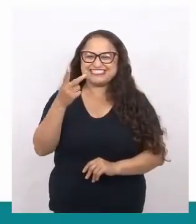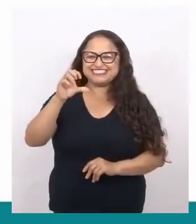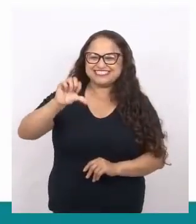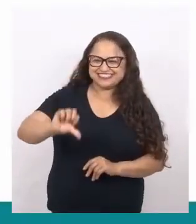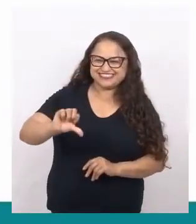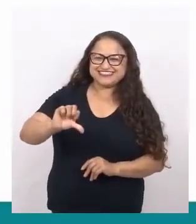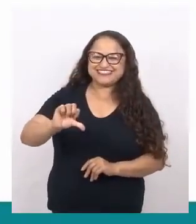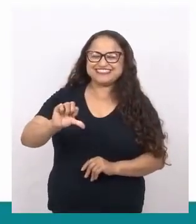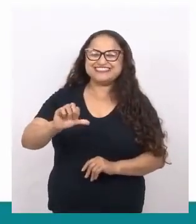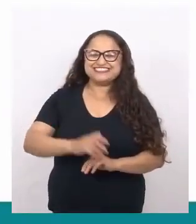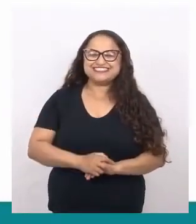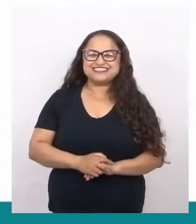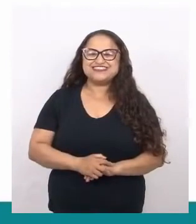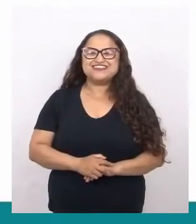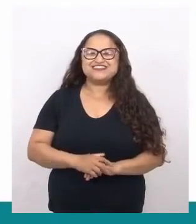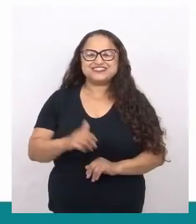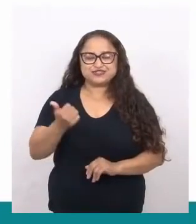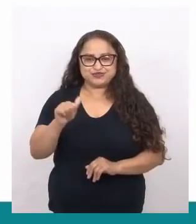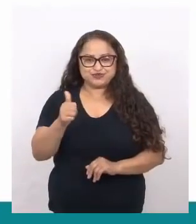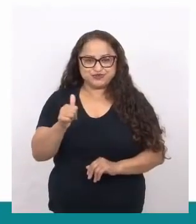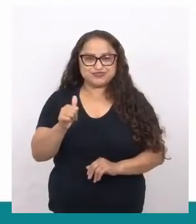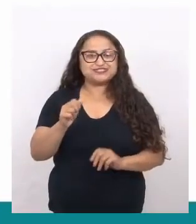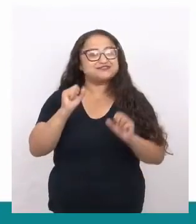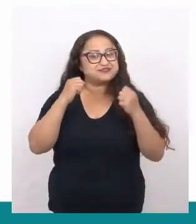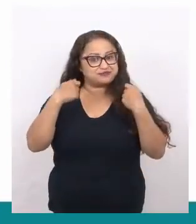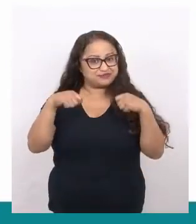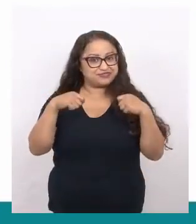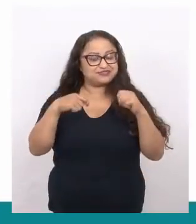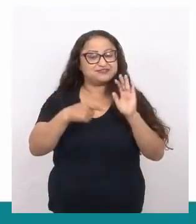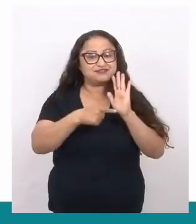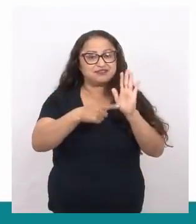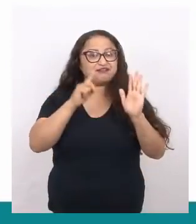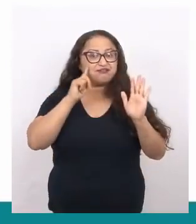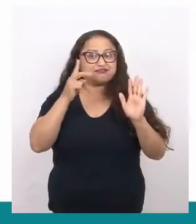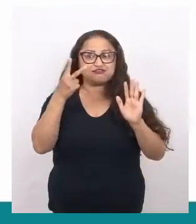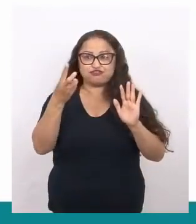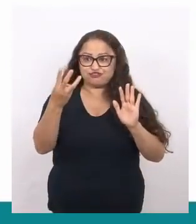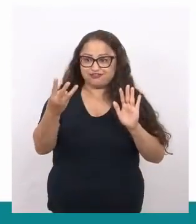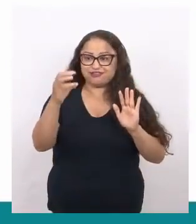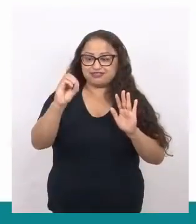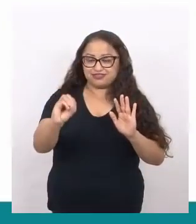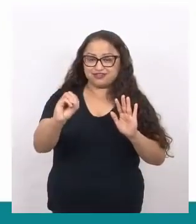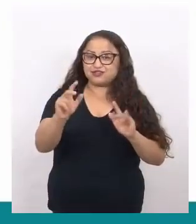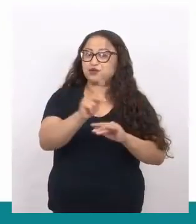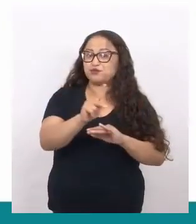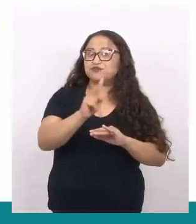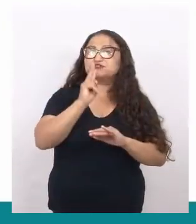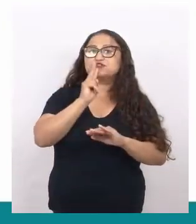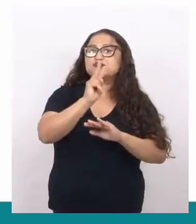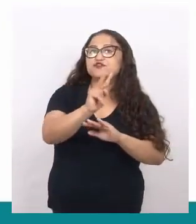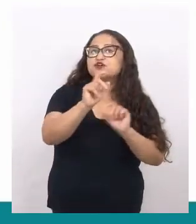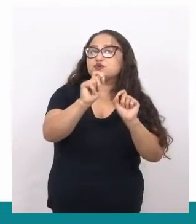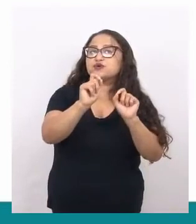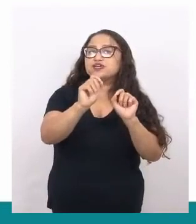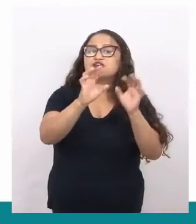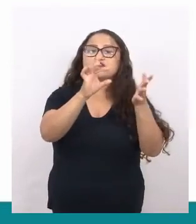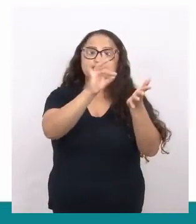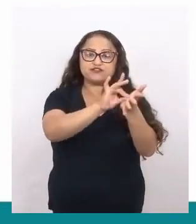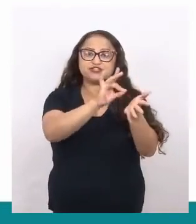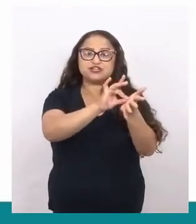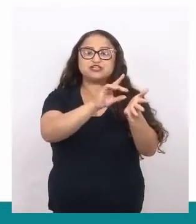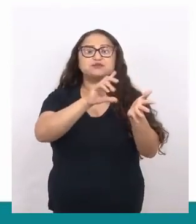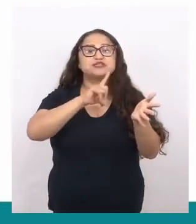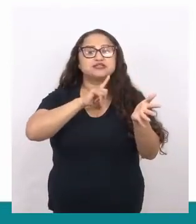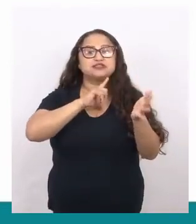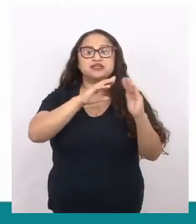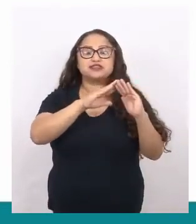essa conferência, para que na manifestação de interesse do dia 30, os professores vejam aquilo que de fato existe ou não existe